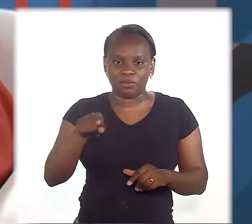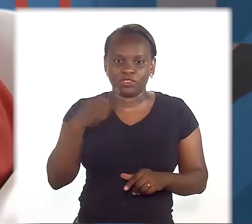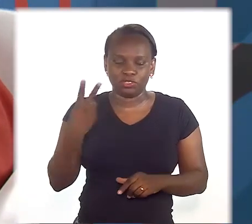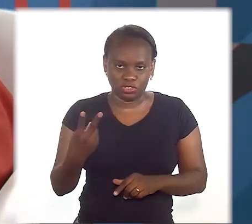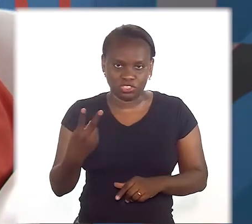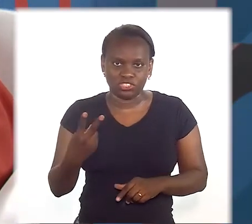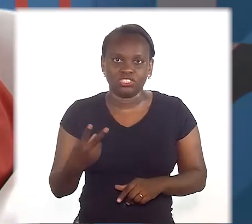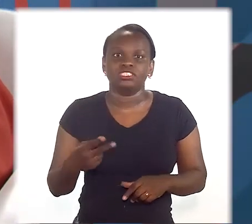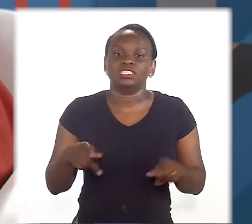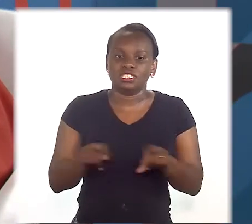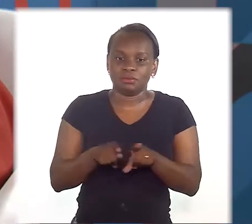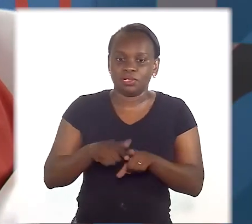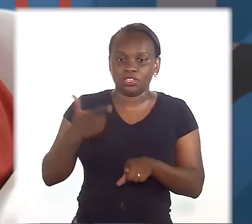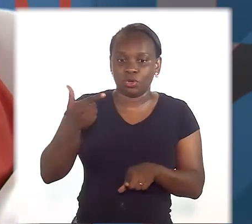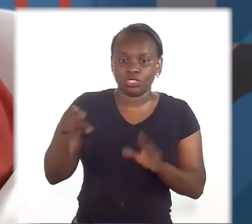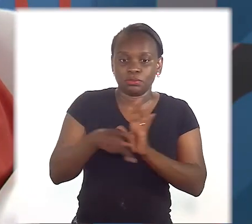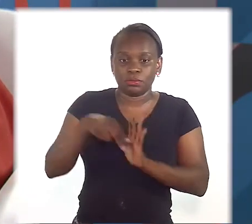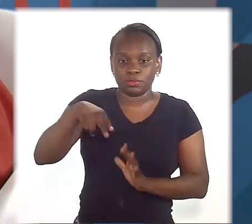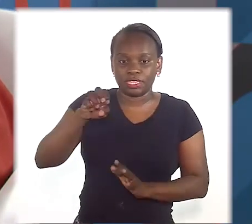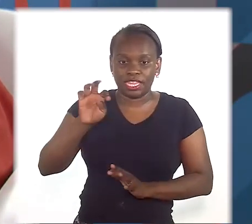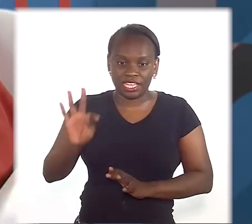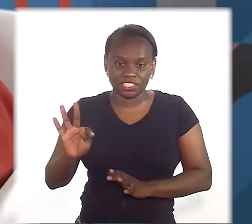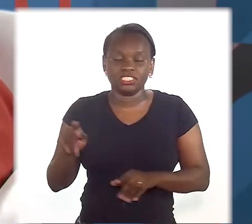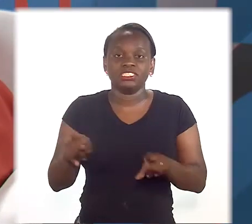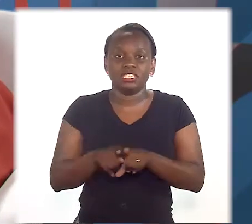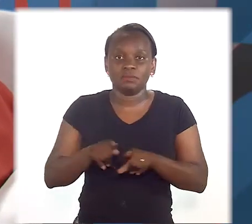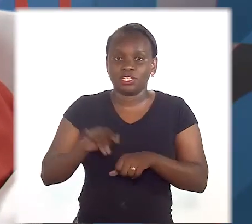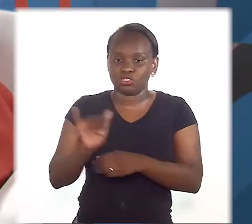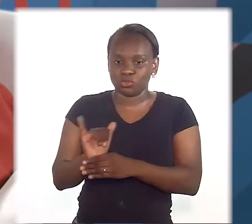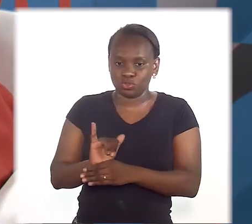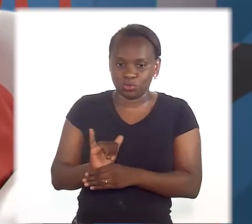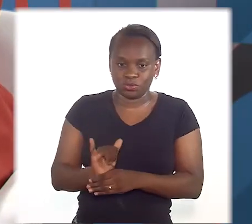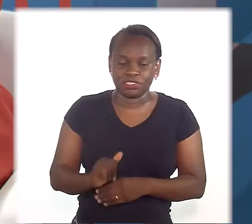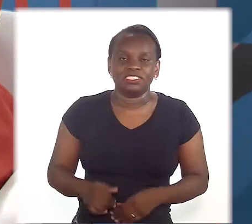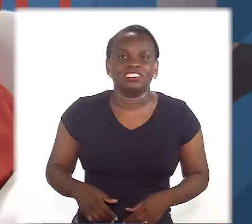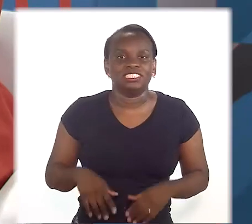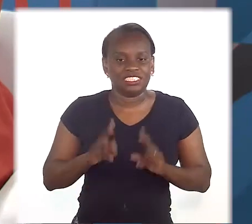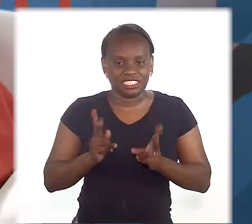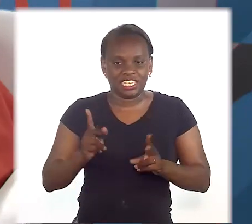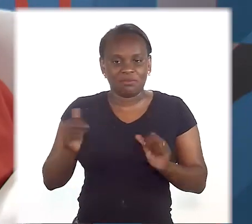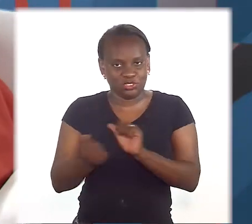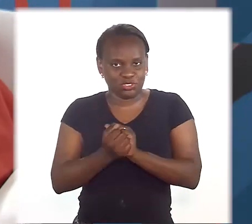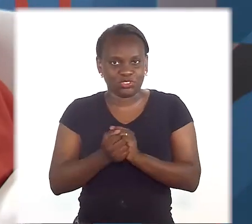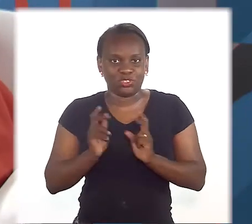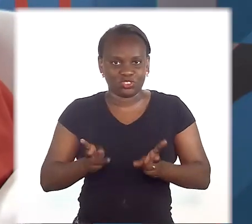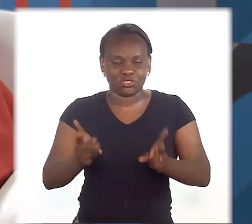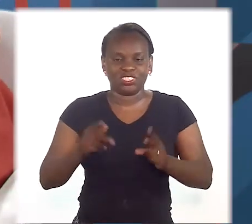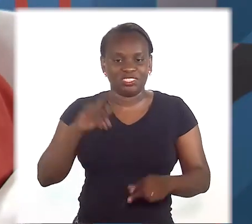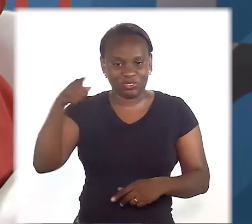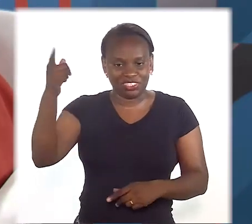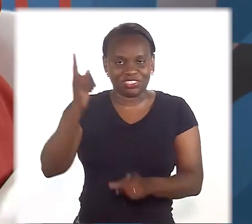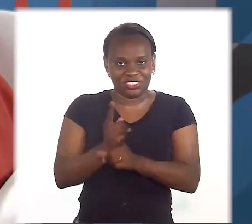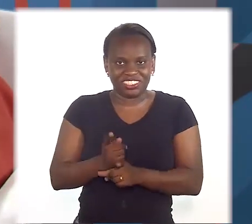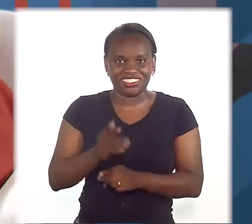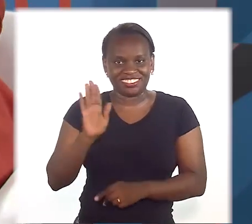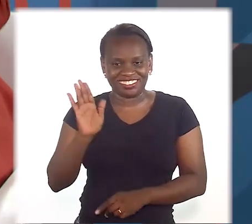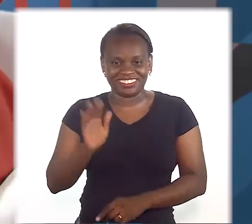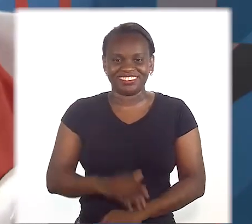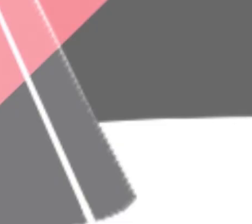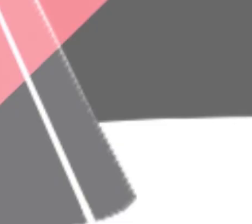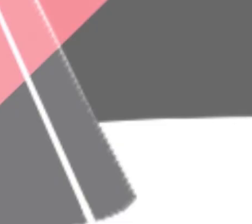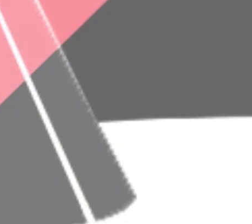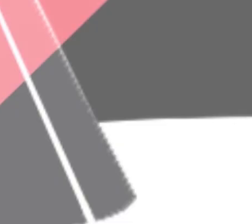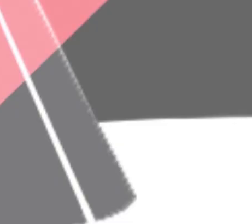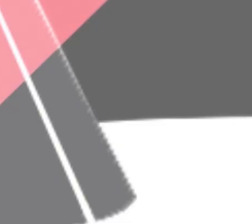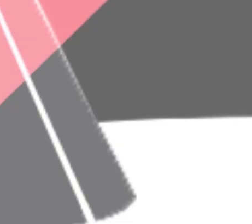digital 10.2 e no 12 da NET, assim como pelo nosso YouTube. Fique sempre conosco. Até o próximo programa.